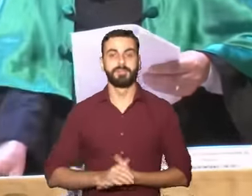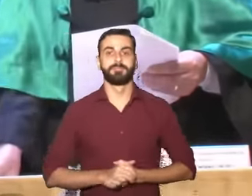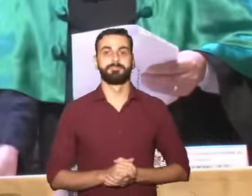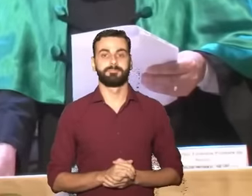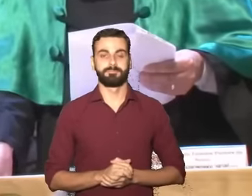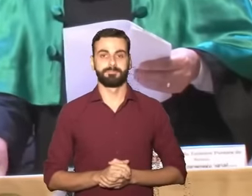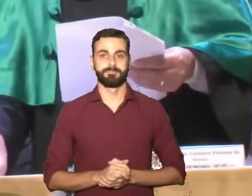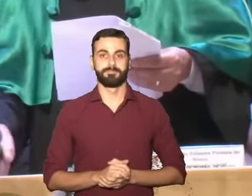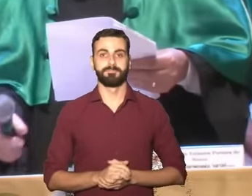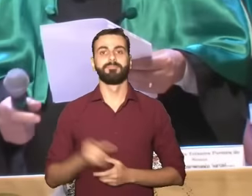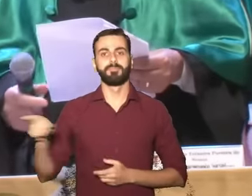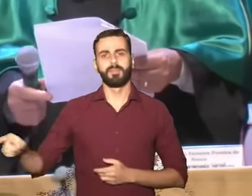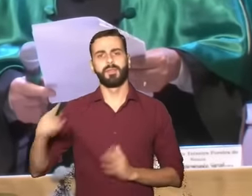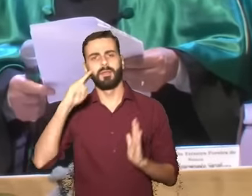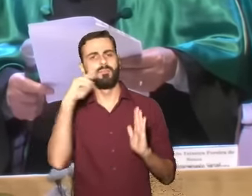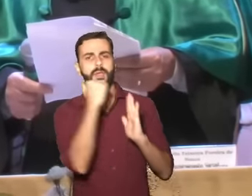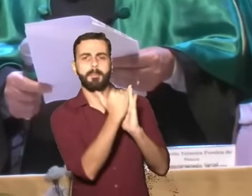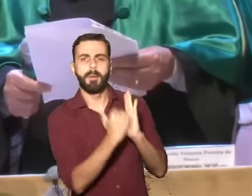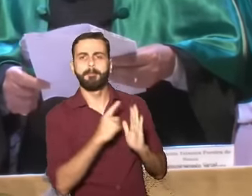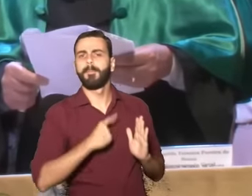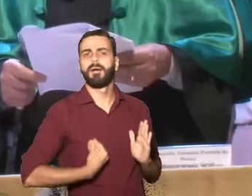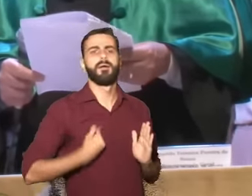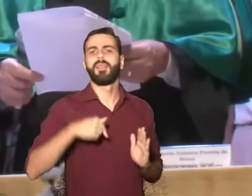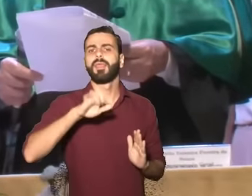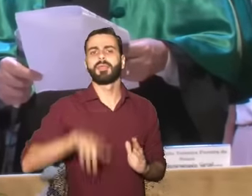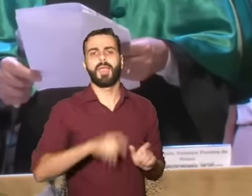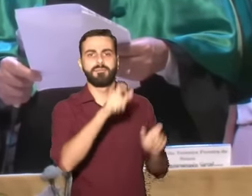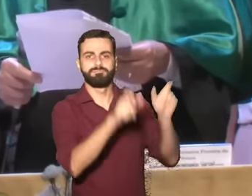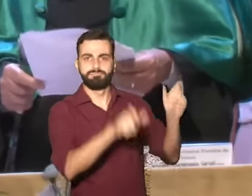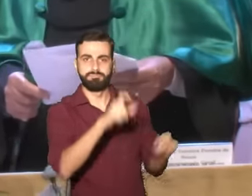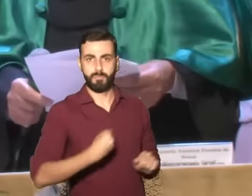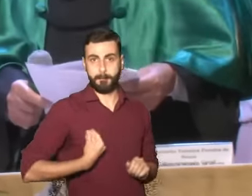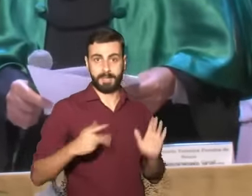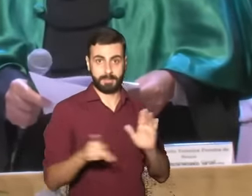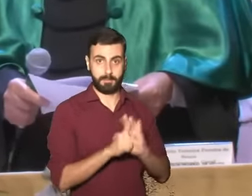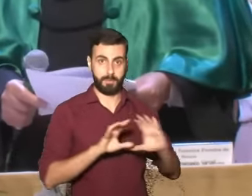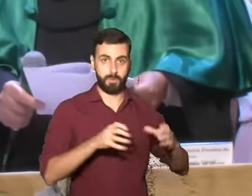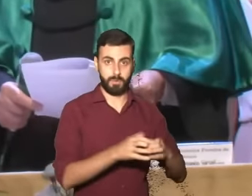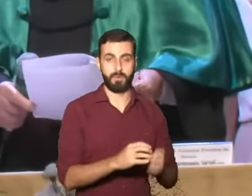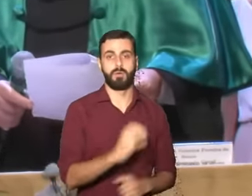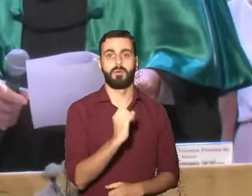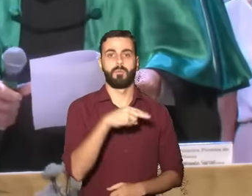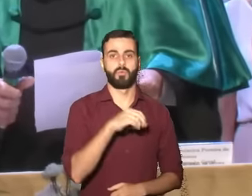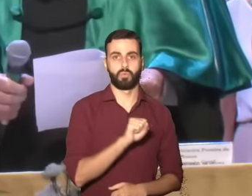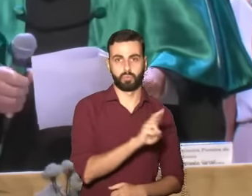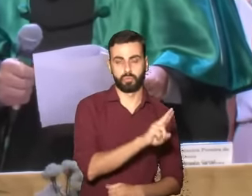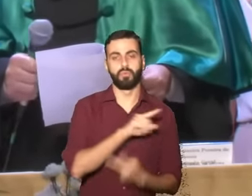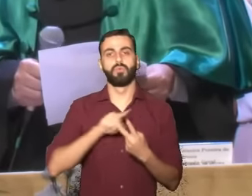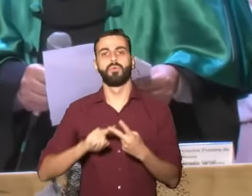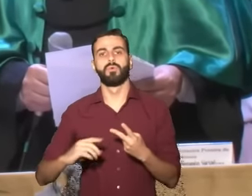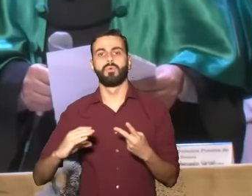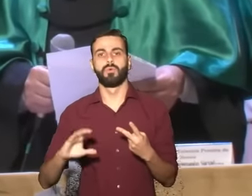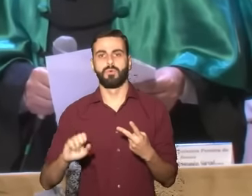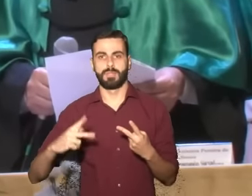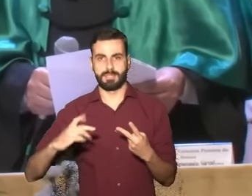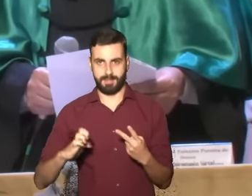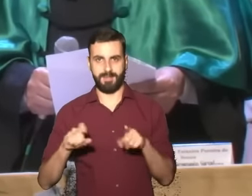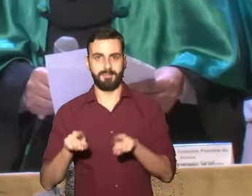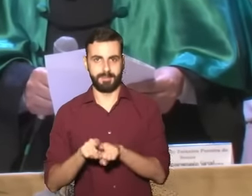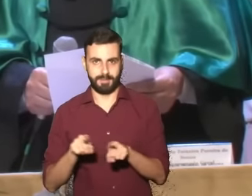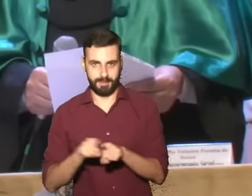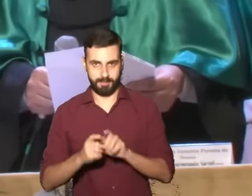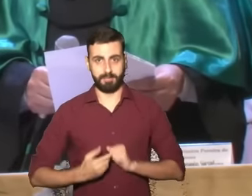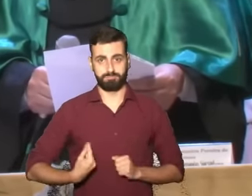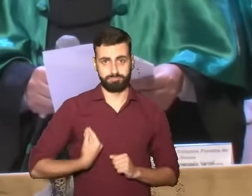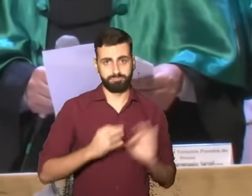Ribeiro Furtado, que faça a verificação da presença dos membros dos colendos Conselho Universitário e Conselho de Ensino, Pesquisa